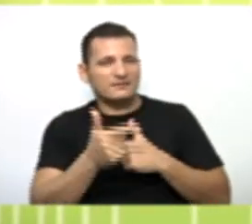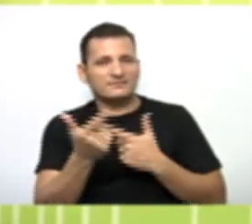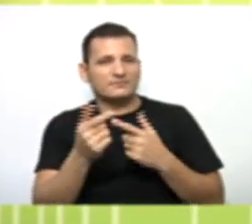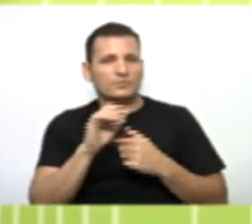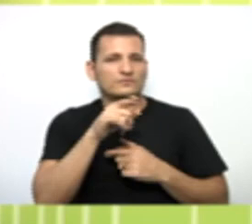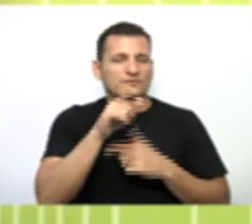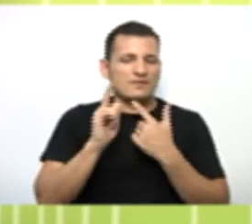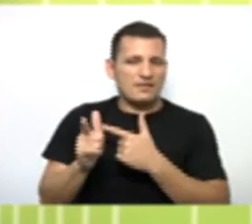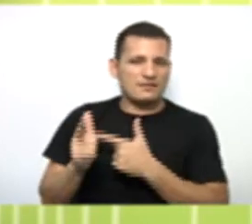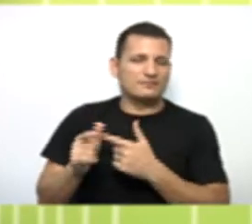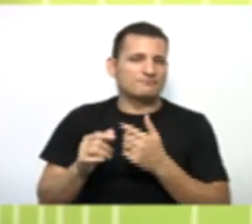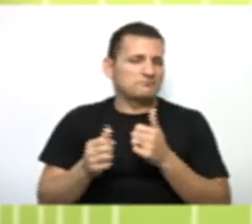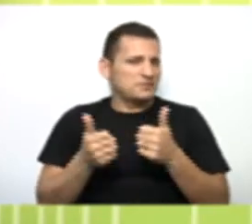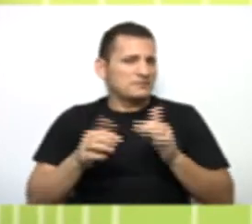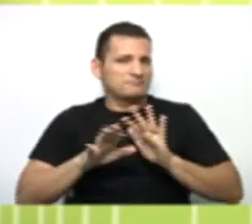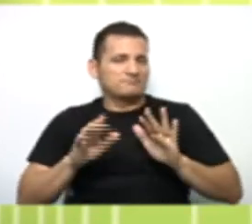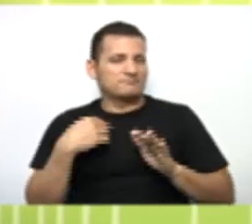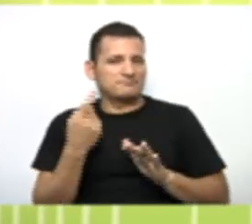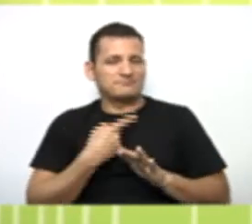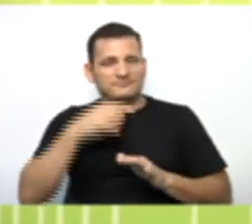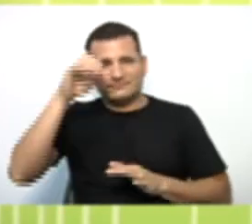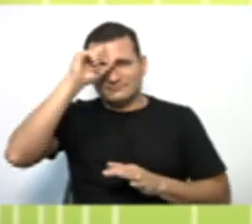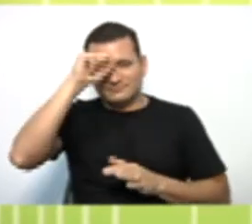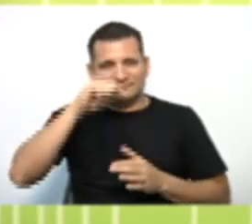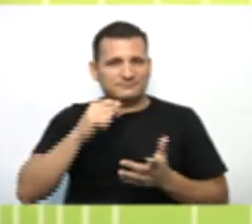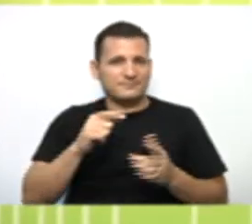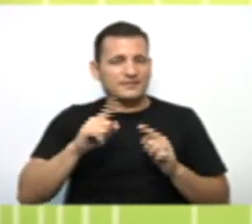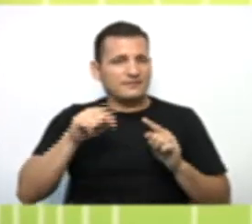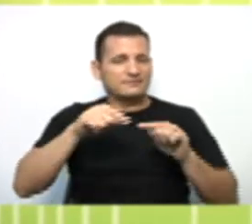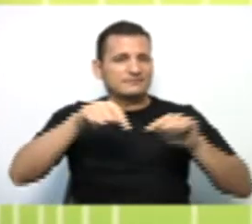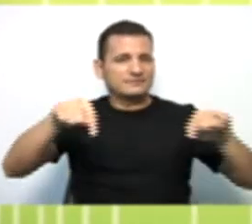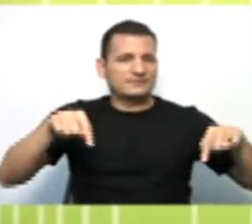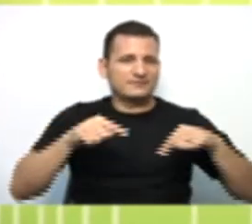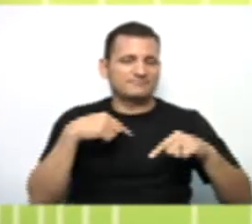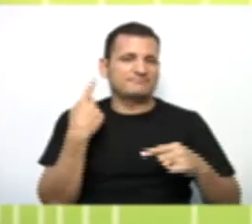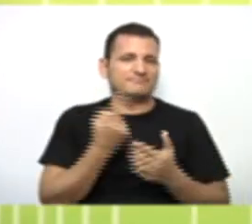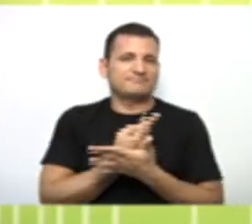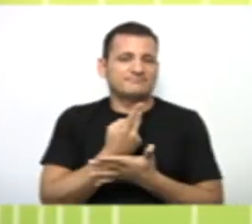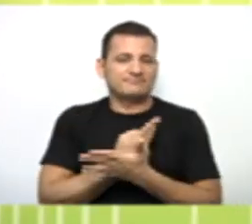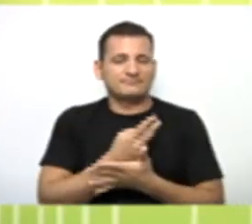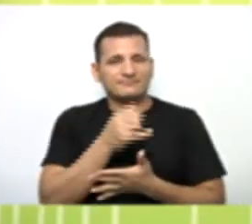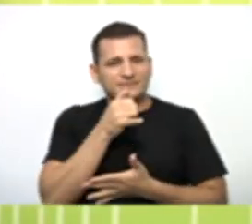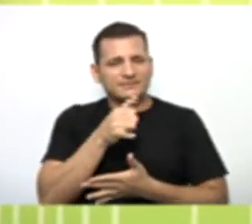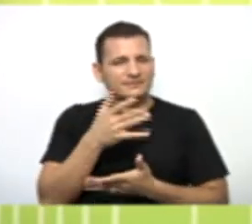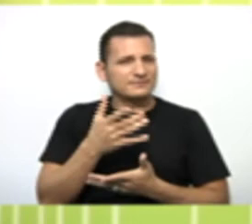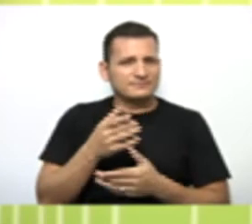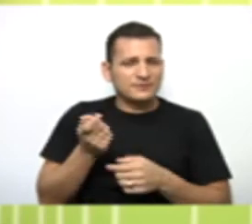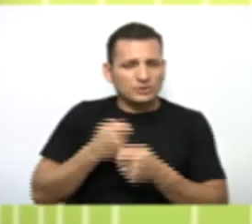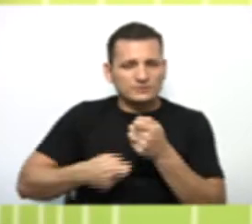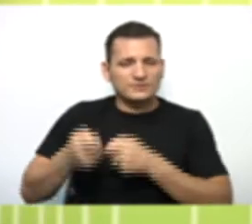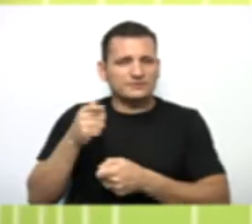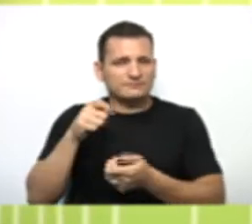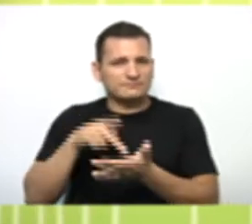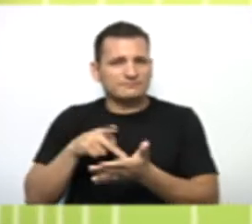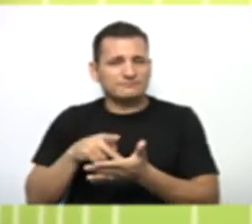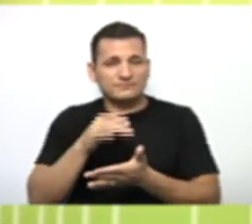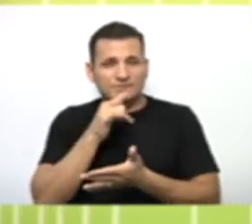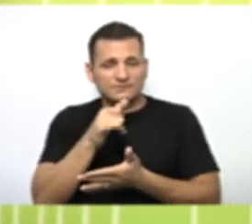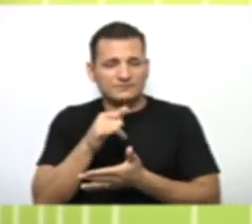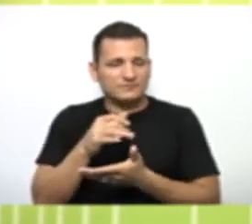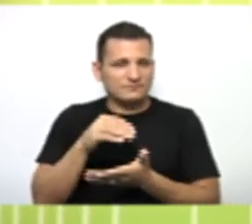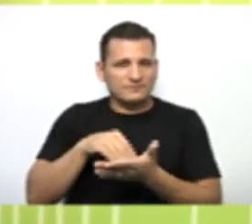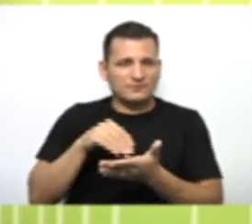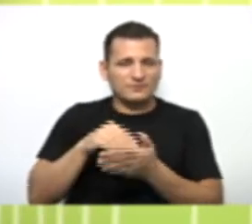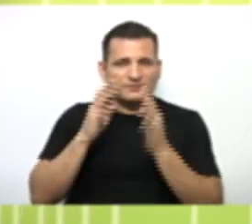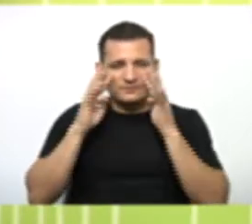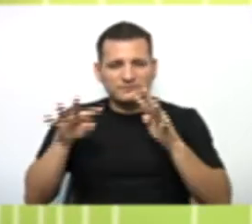colega, beleza, estamos aqui para aprender mesmo, é na sala que nós erramos. Mas e se for numa negociação? Uma simples falta de